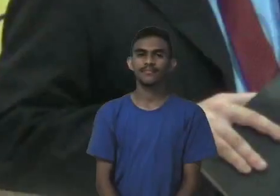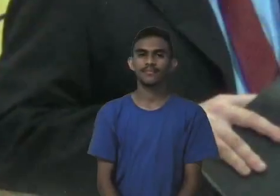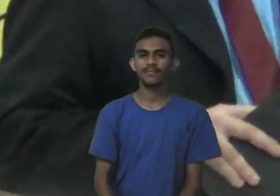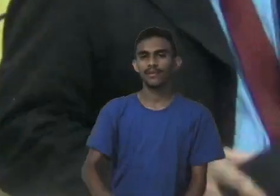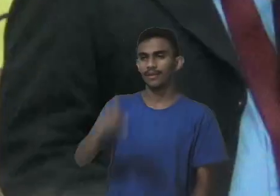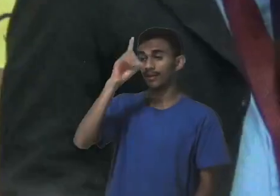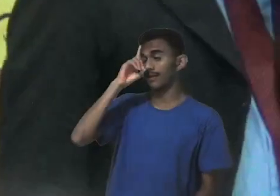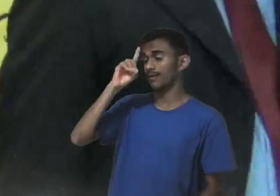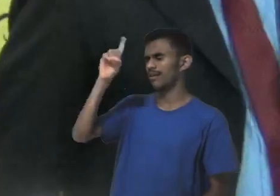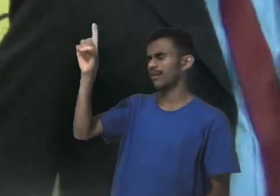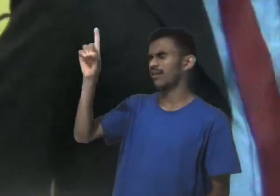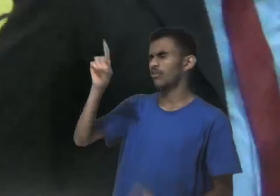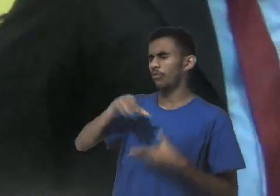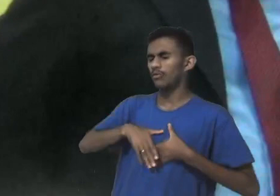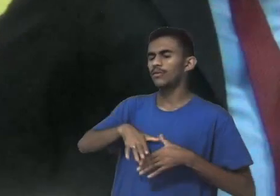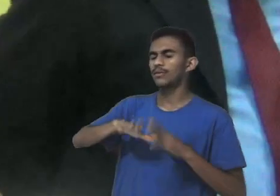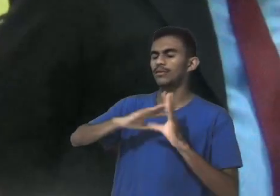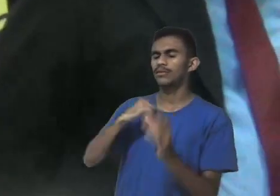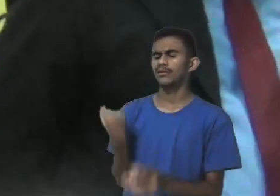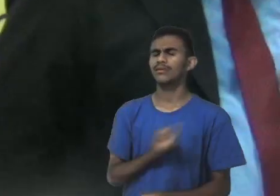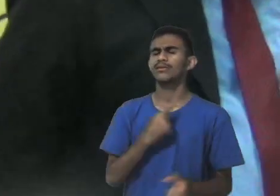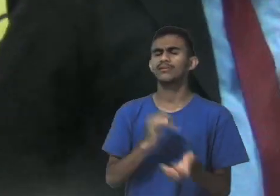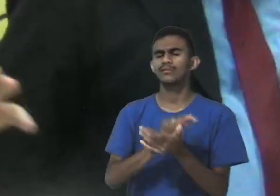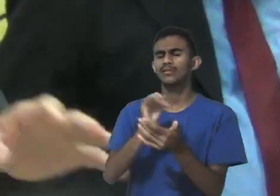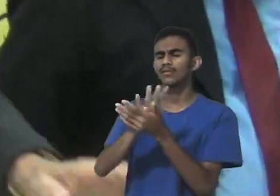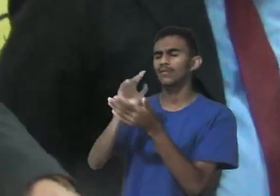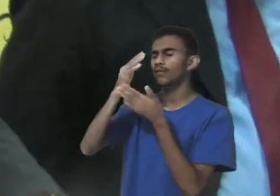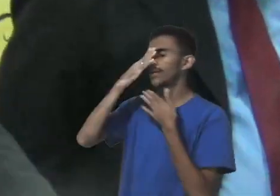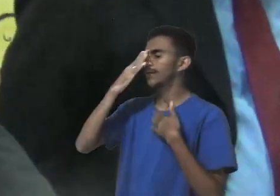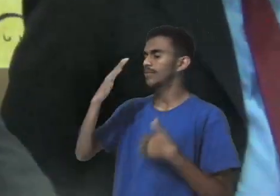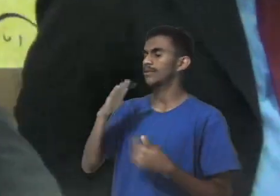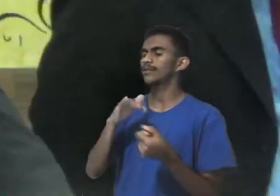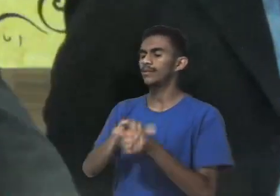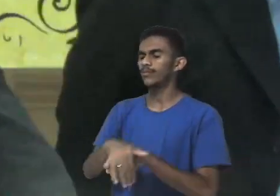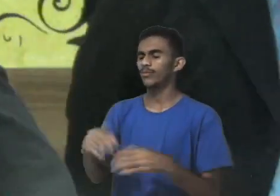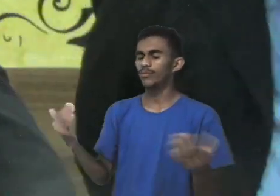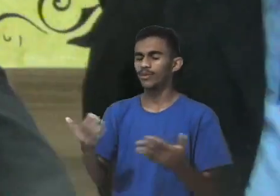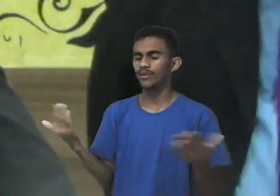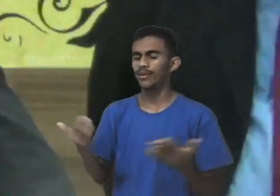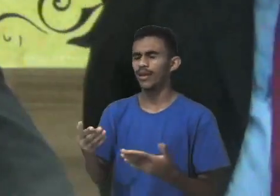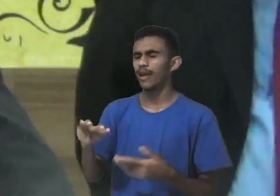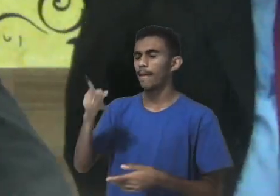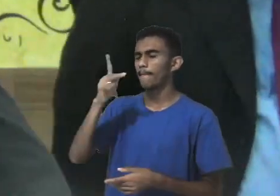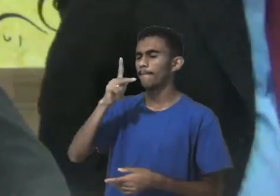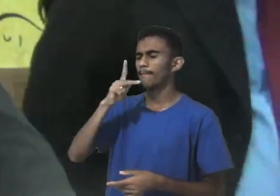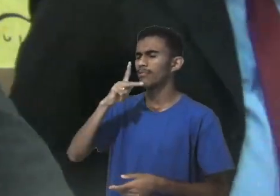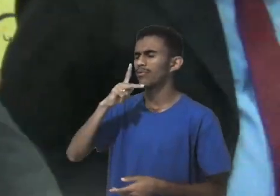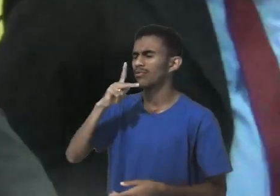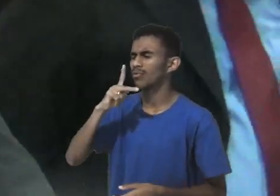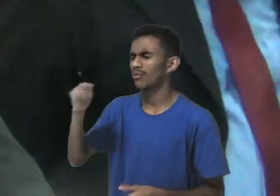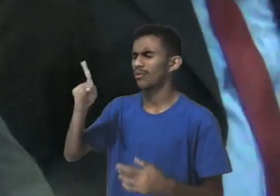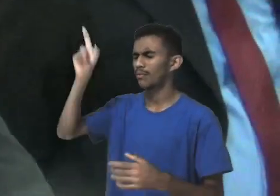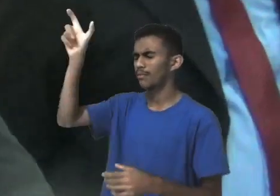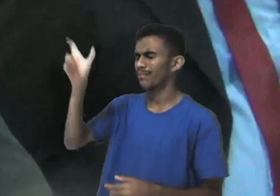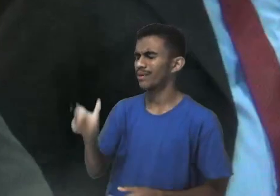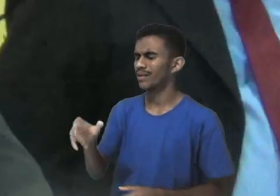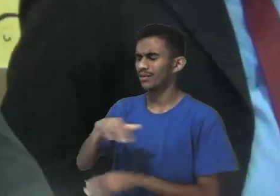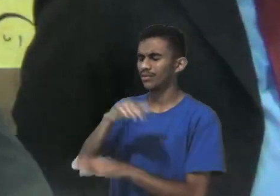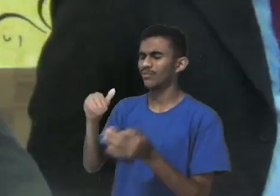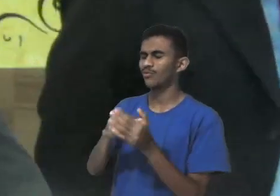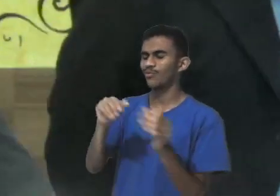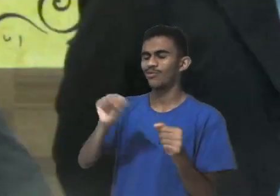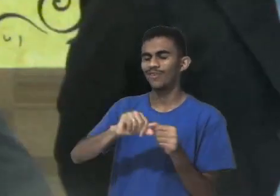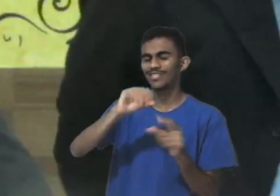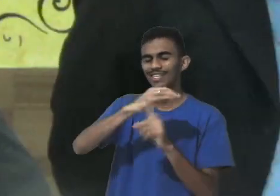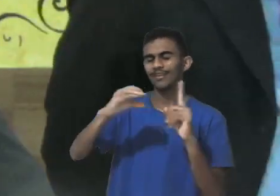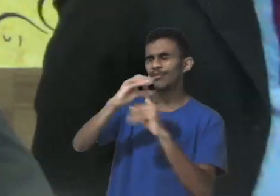Soberano Deus de Israel, te louvamos e te agradecemos nessa noite pela tua palavra e por tudo, meu Deus, que o Senhor há de fazer